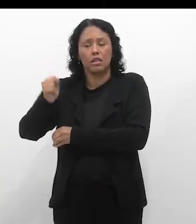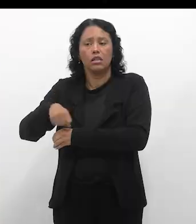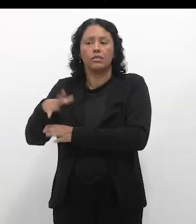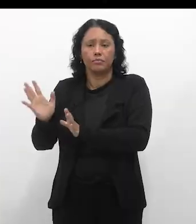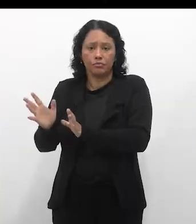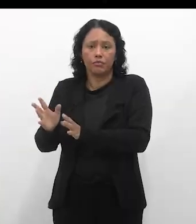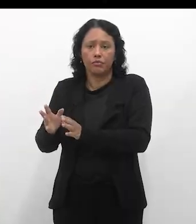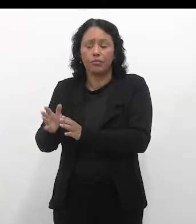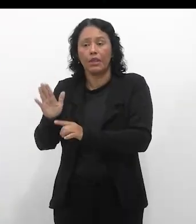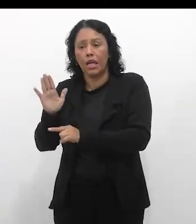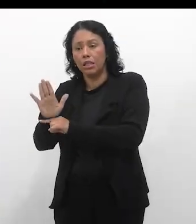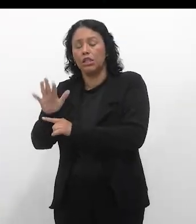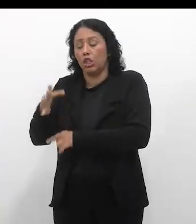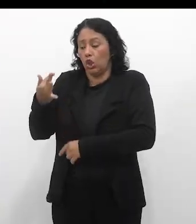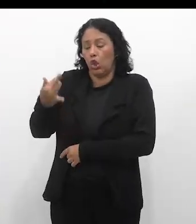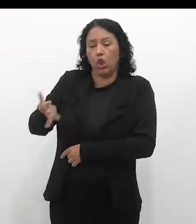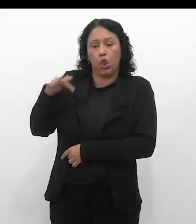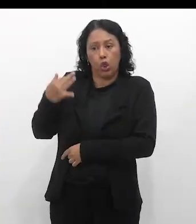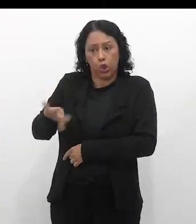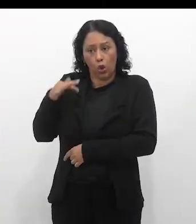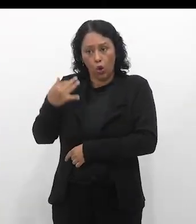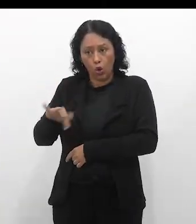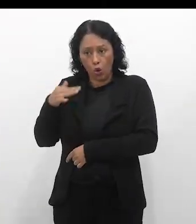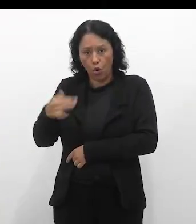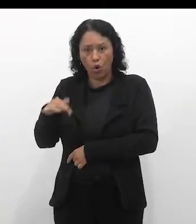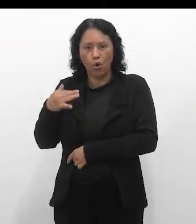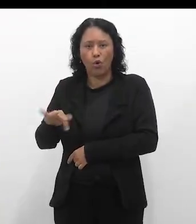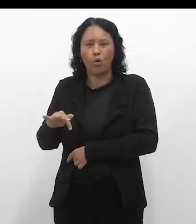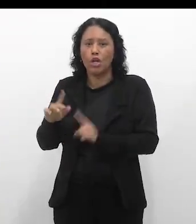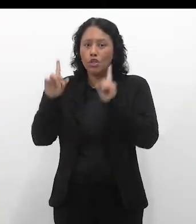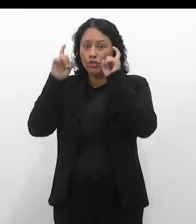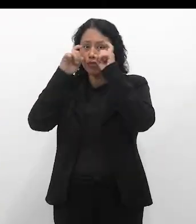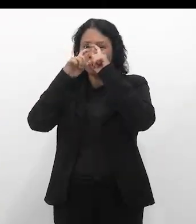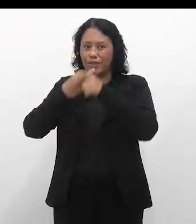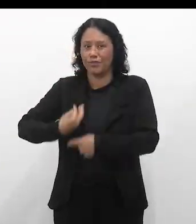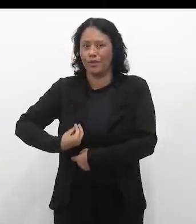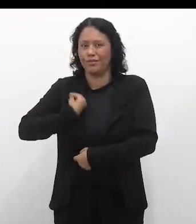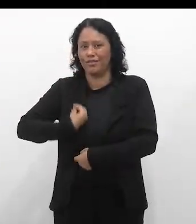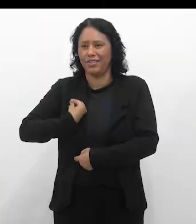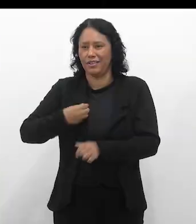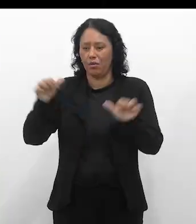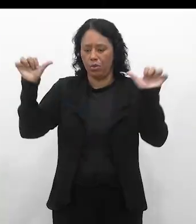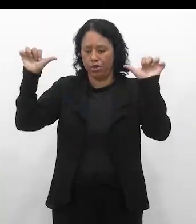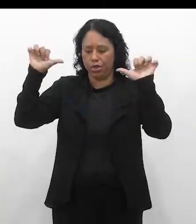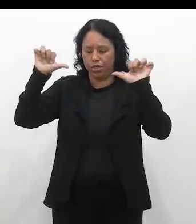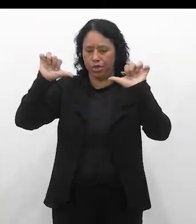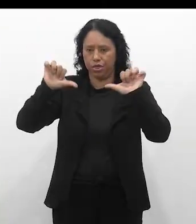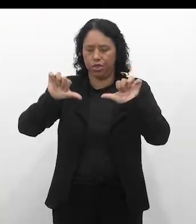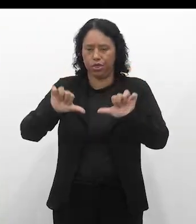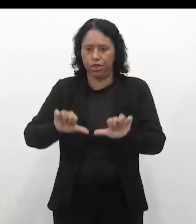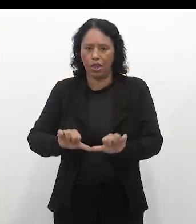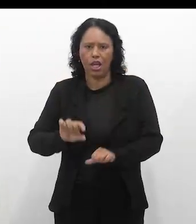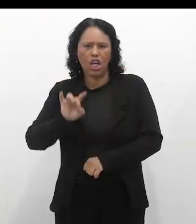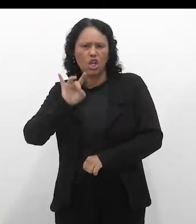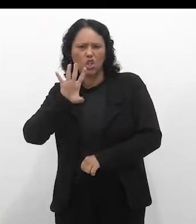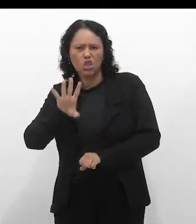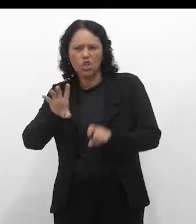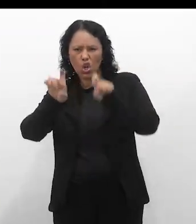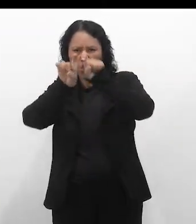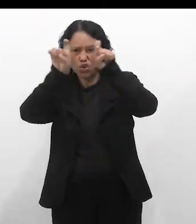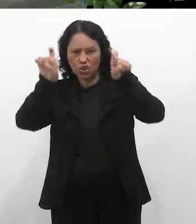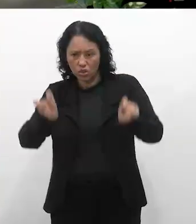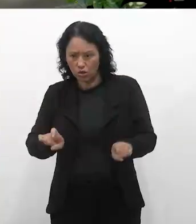Nada é para segurar a doença, mas isso tudo ajuda. Dor interfere em qualidade de vida. Como eu falo assim, não é